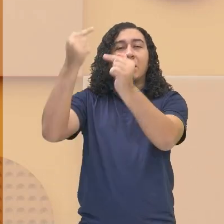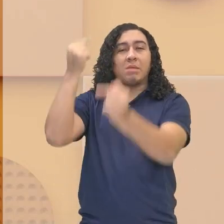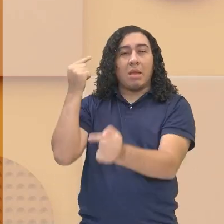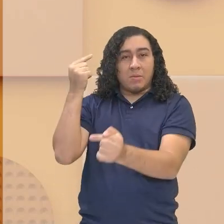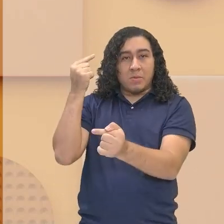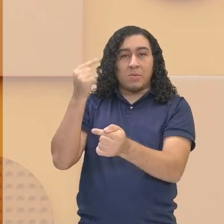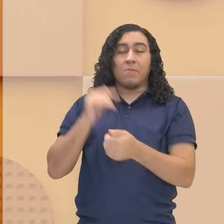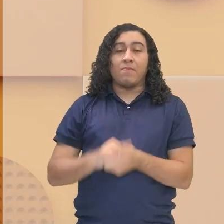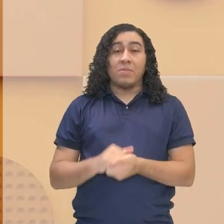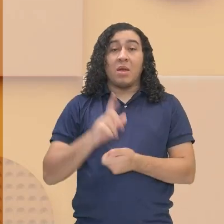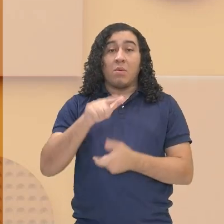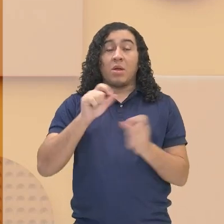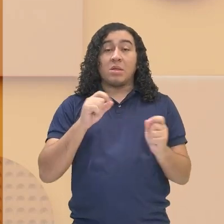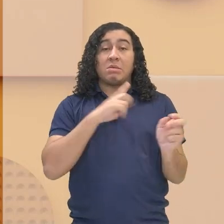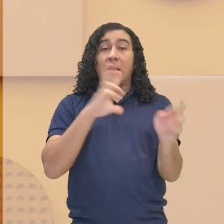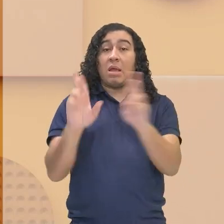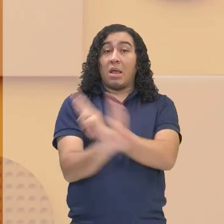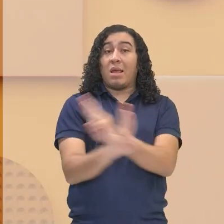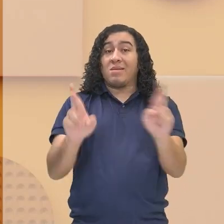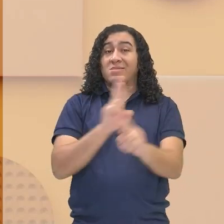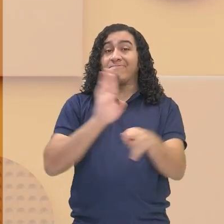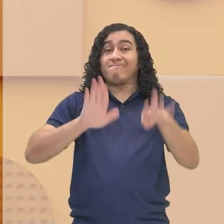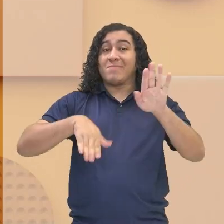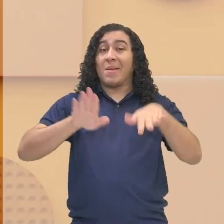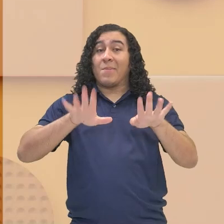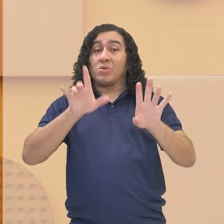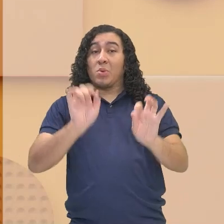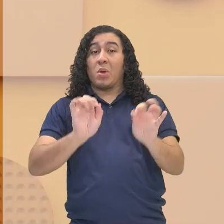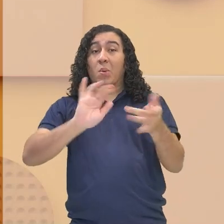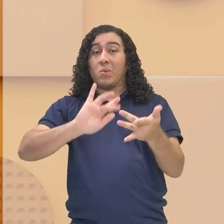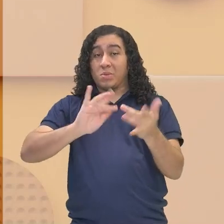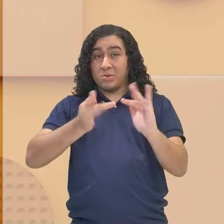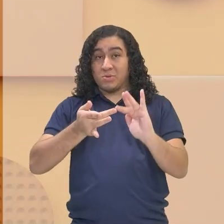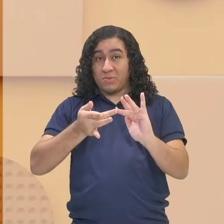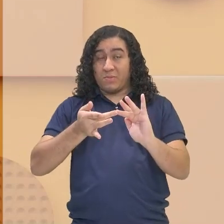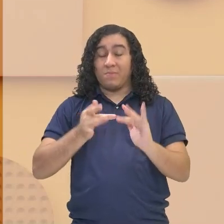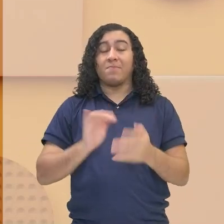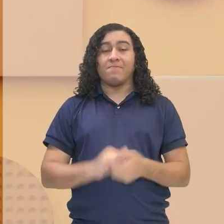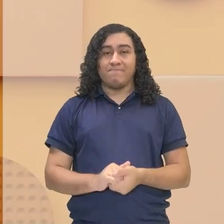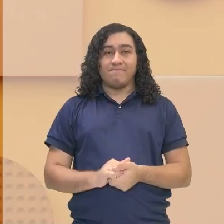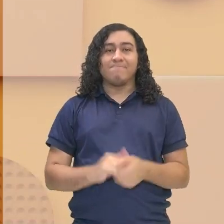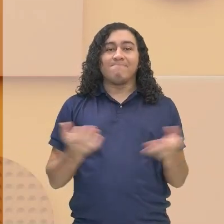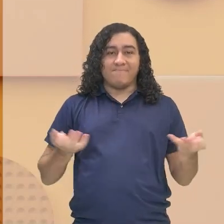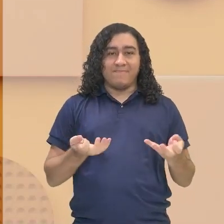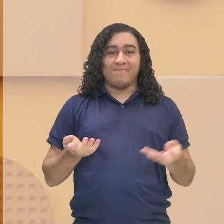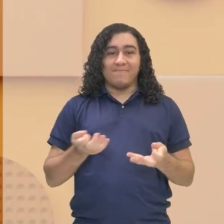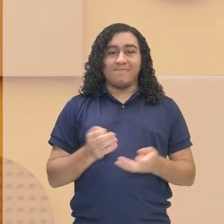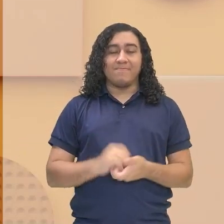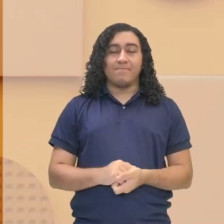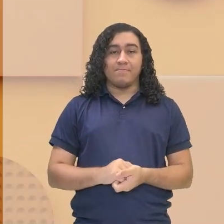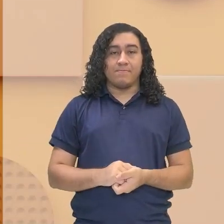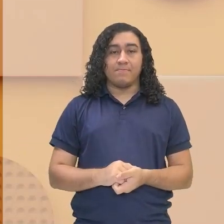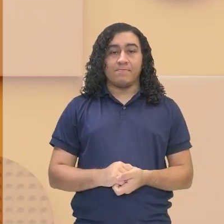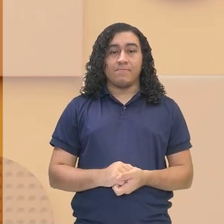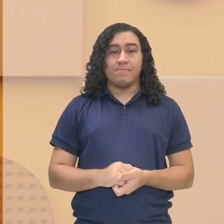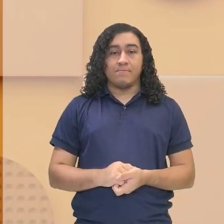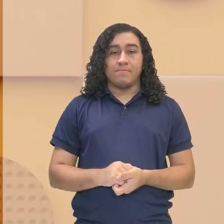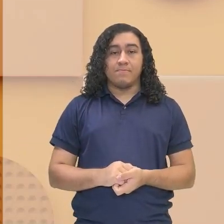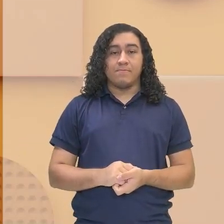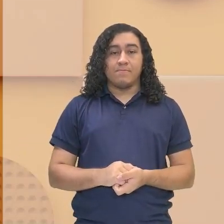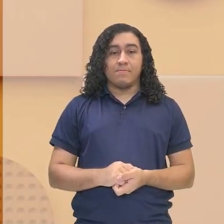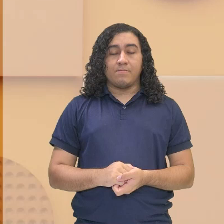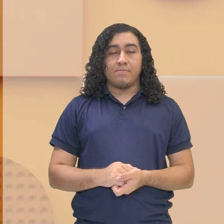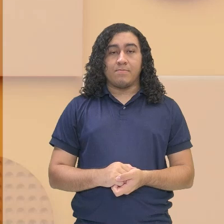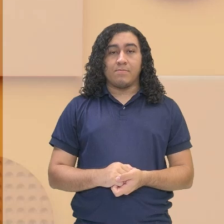é relativo e depende muito do contexto. Perfeito. Olha lá, vamos ao